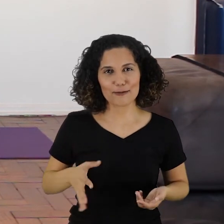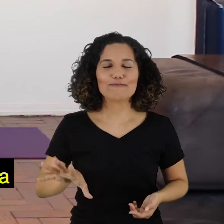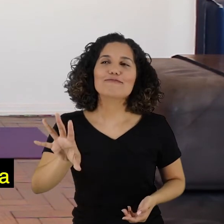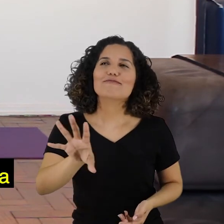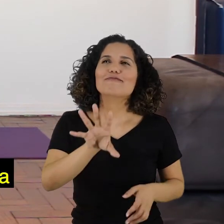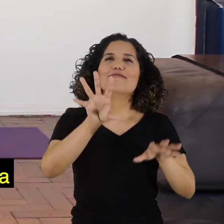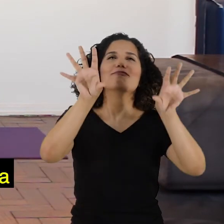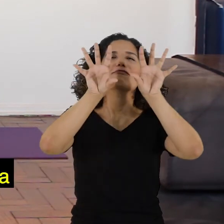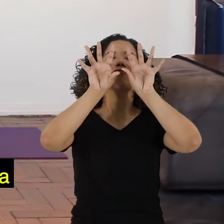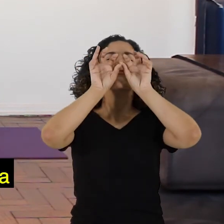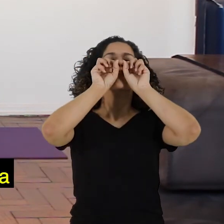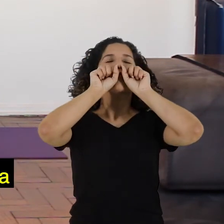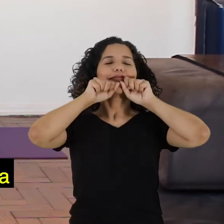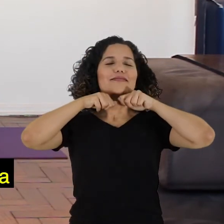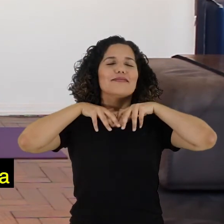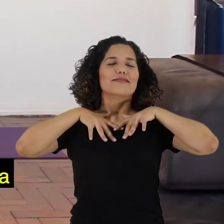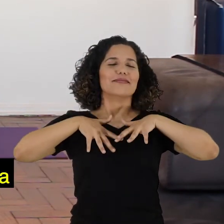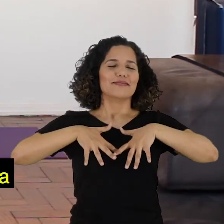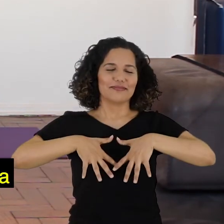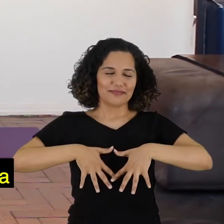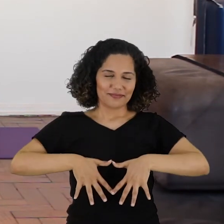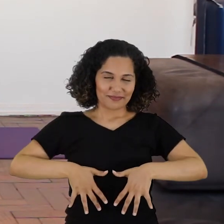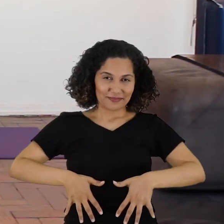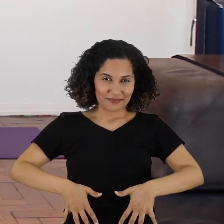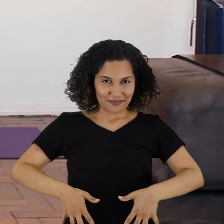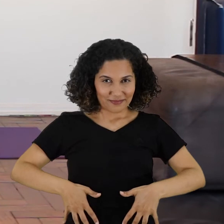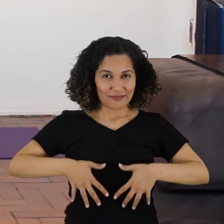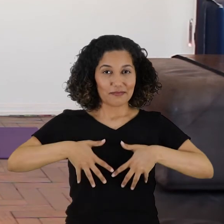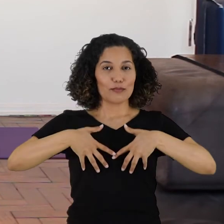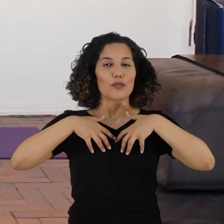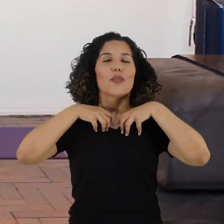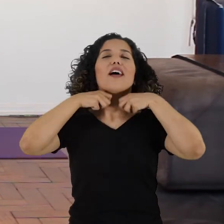Inspira, sente a energia tomando conta do corpo.